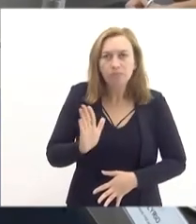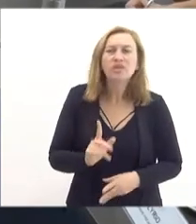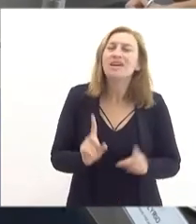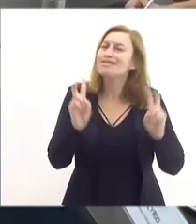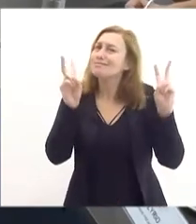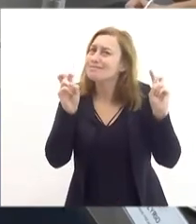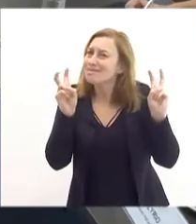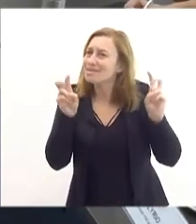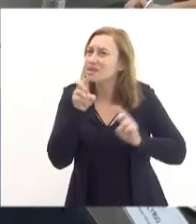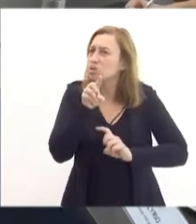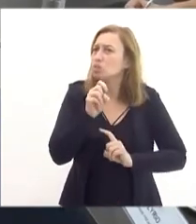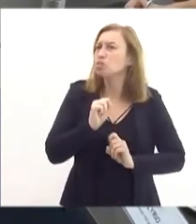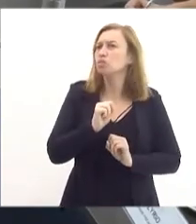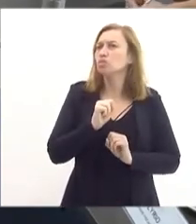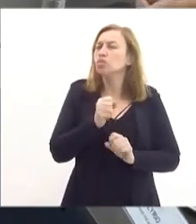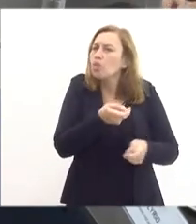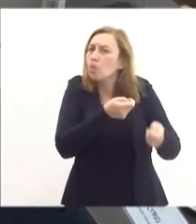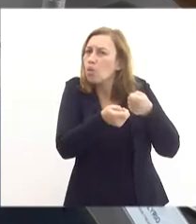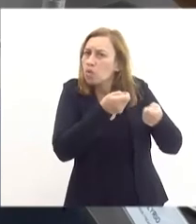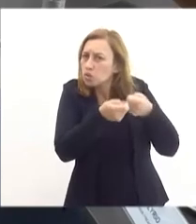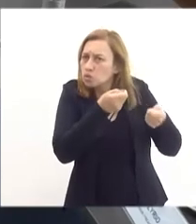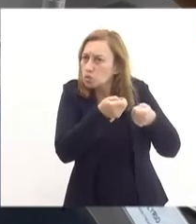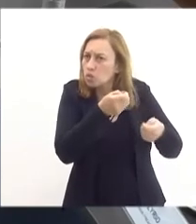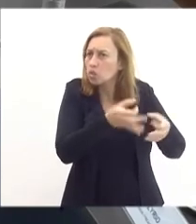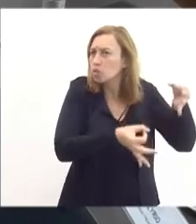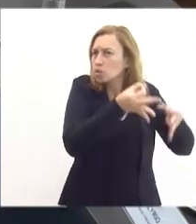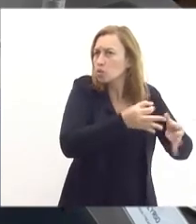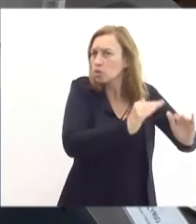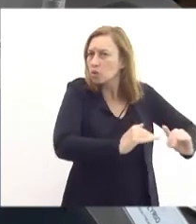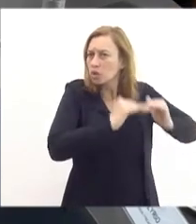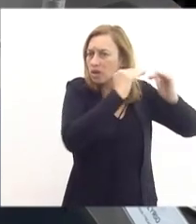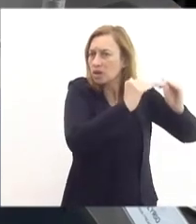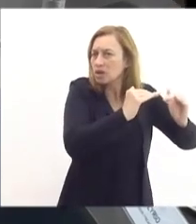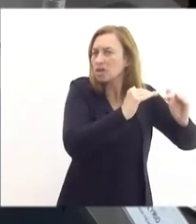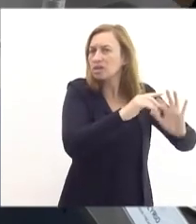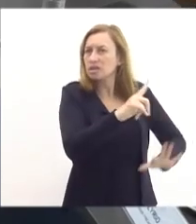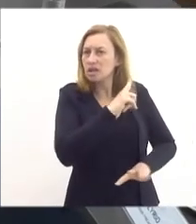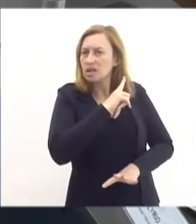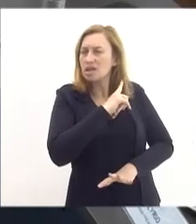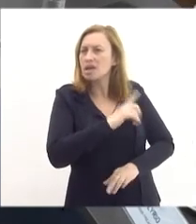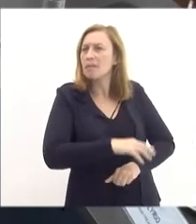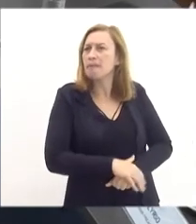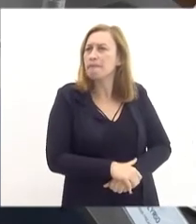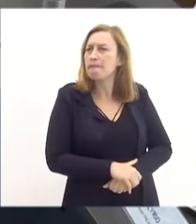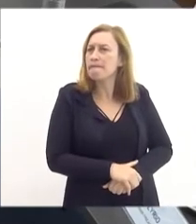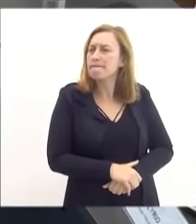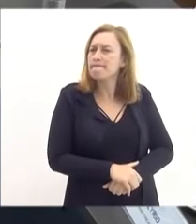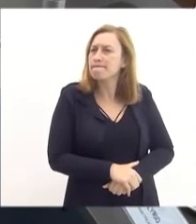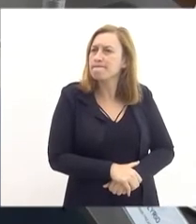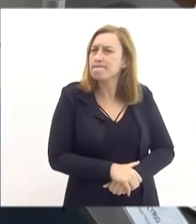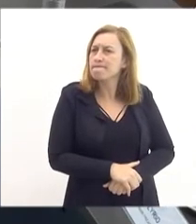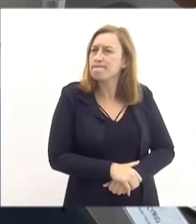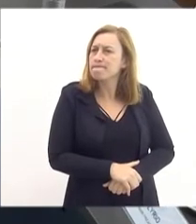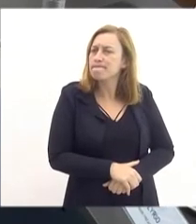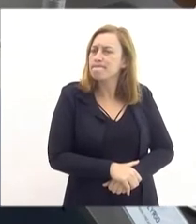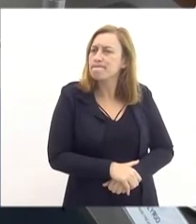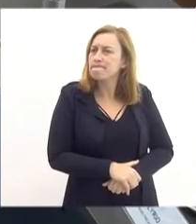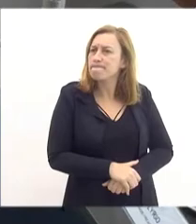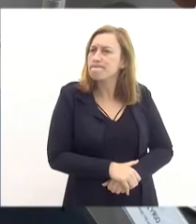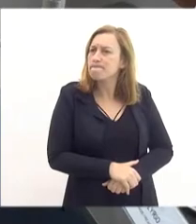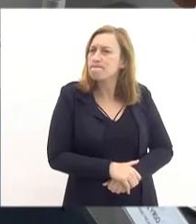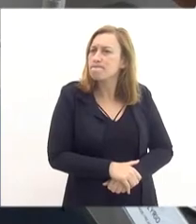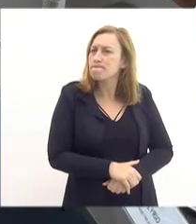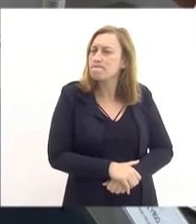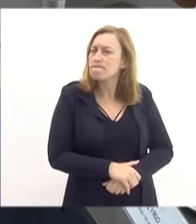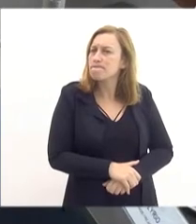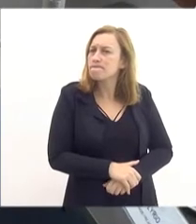caso, o controle que o tribunal exerceria, que seria um controle a posteriori, ficaria